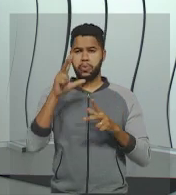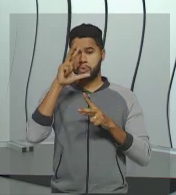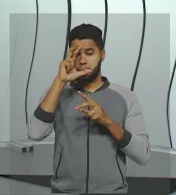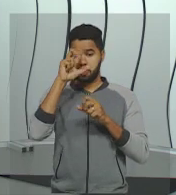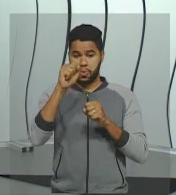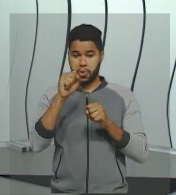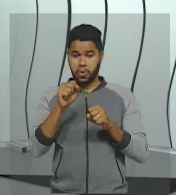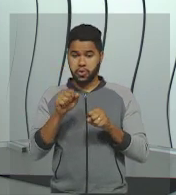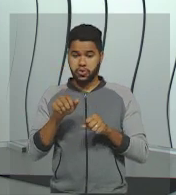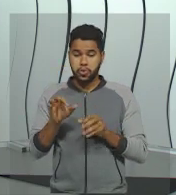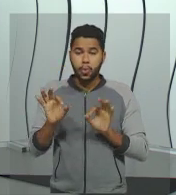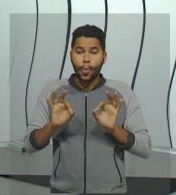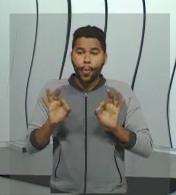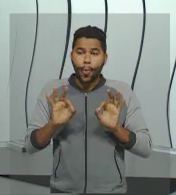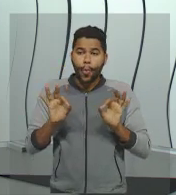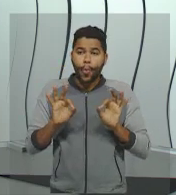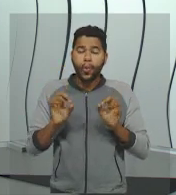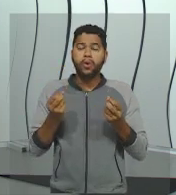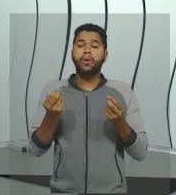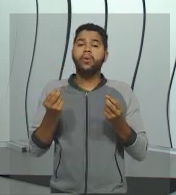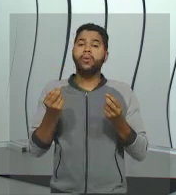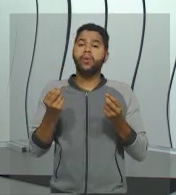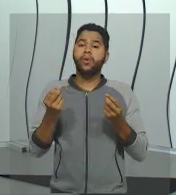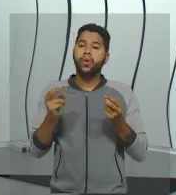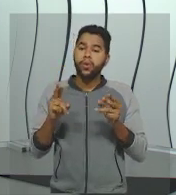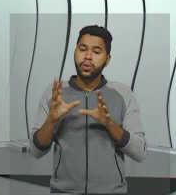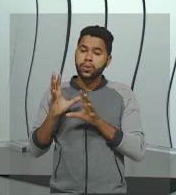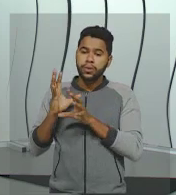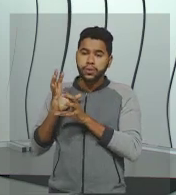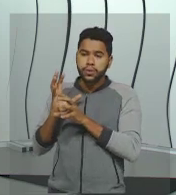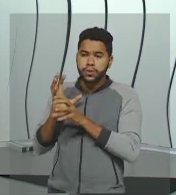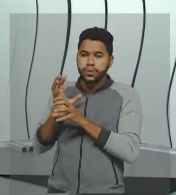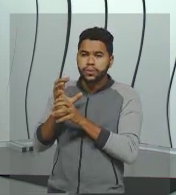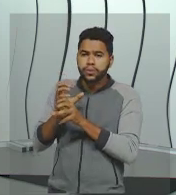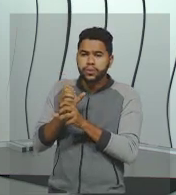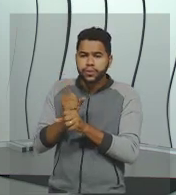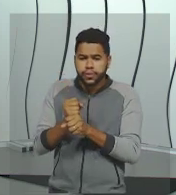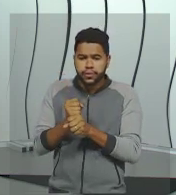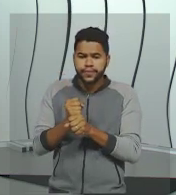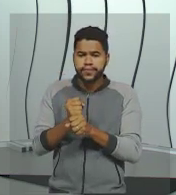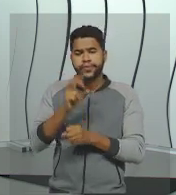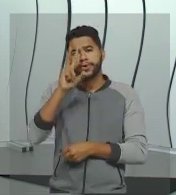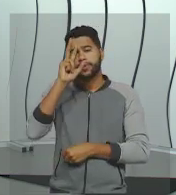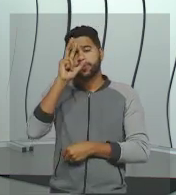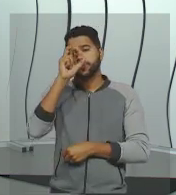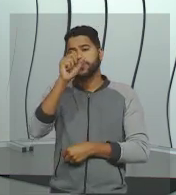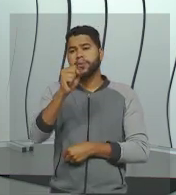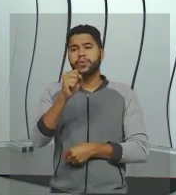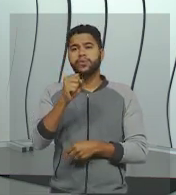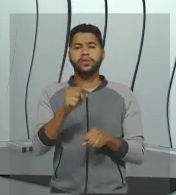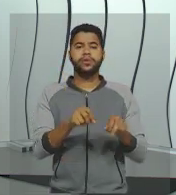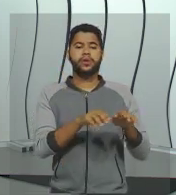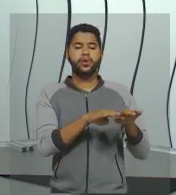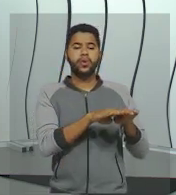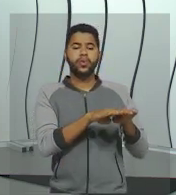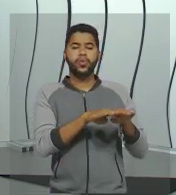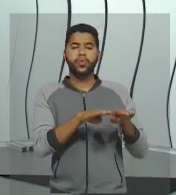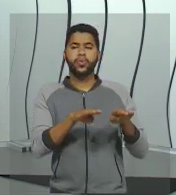aplicada sobre este objeto, ou que o somatório das forças aplicadas era igual a